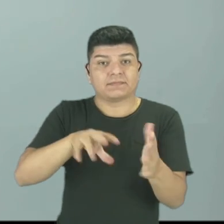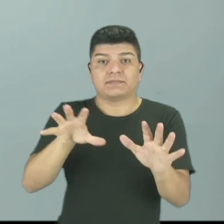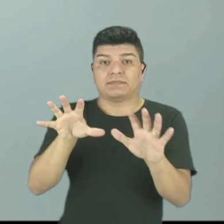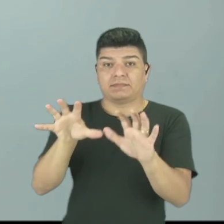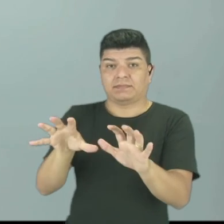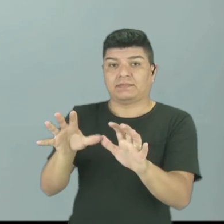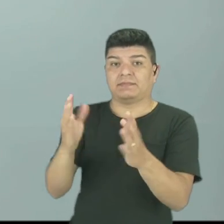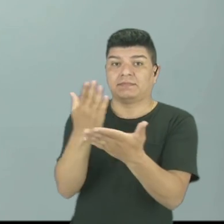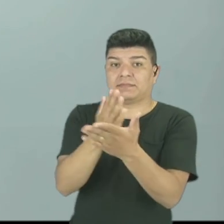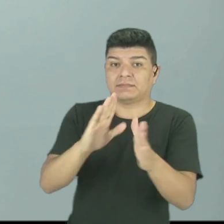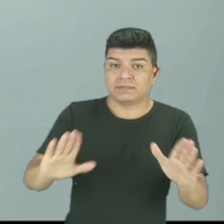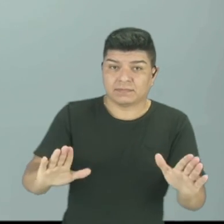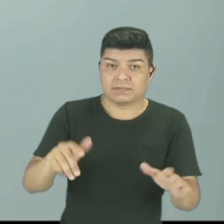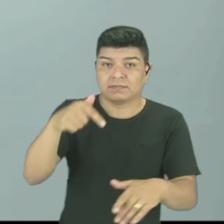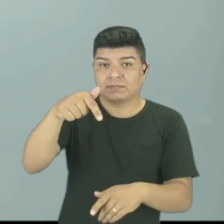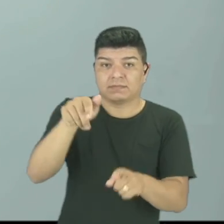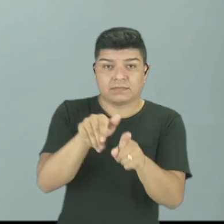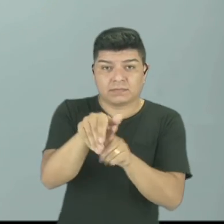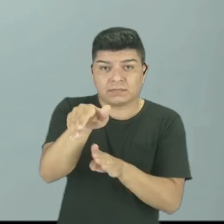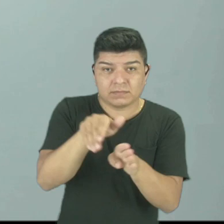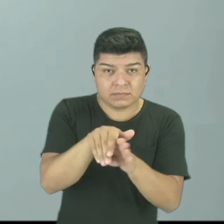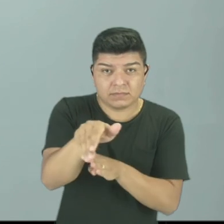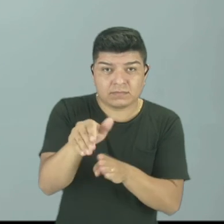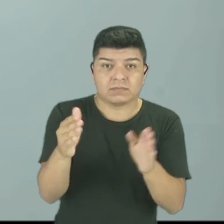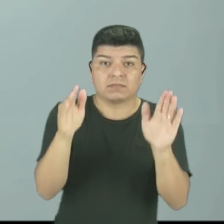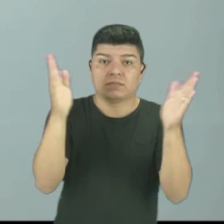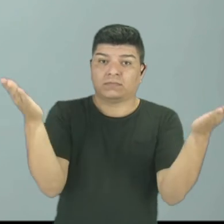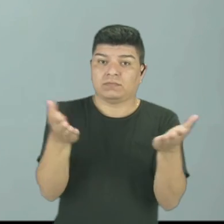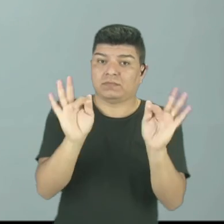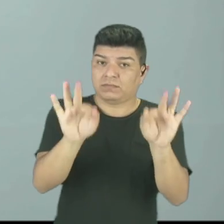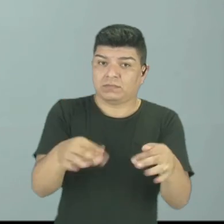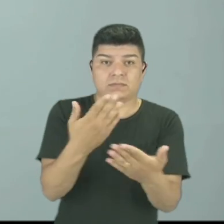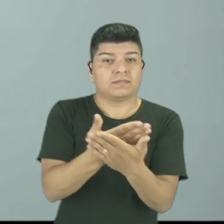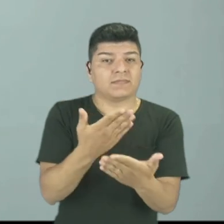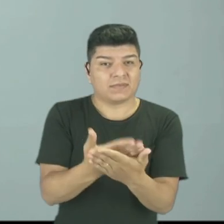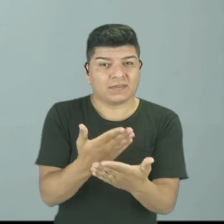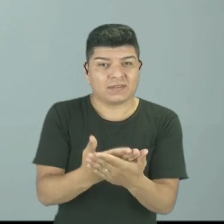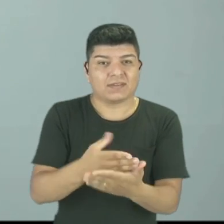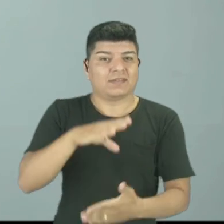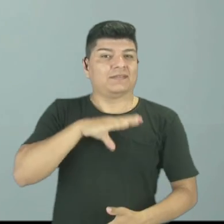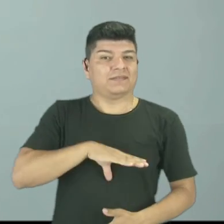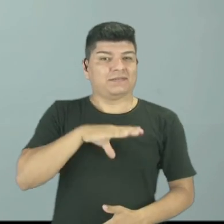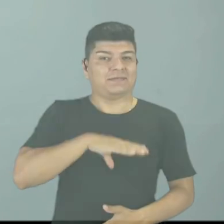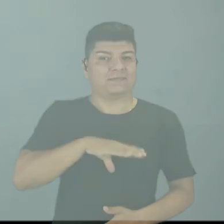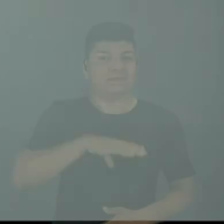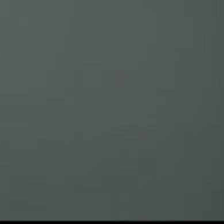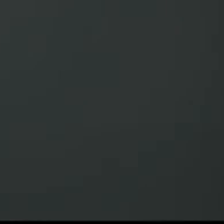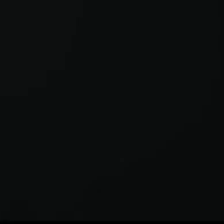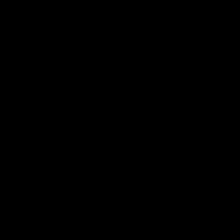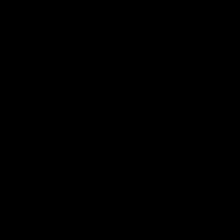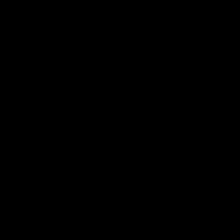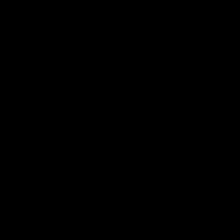assim, terminamos as nossas 7 dicas e hoje ficamos por aqui com a nossa aula de língua portuguesa.